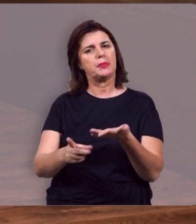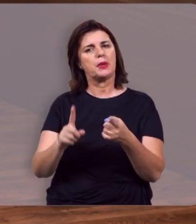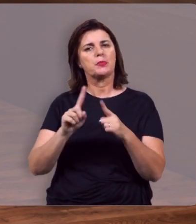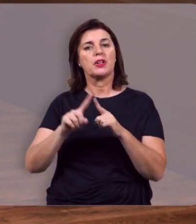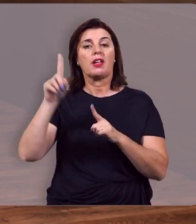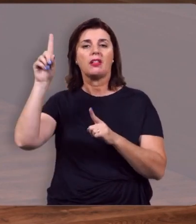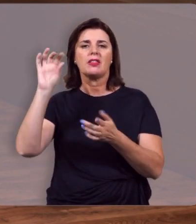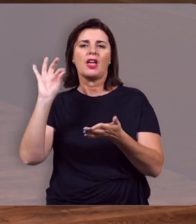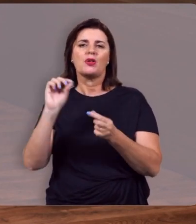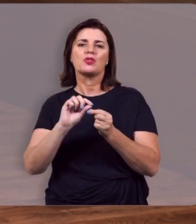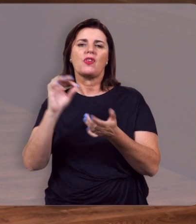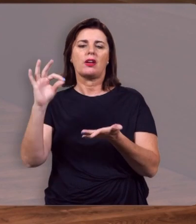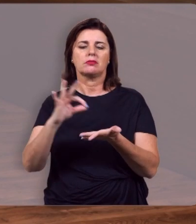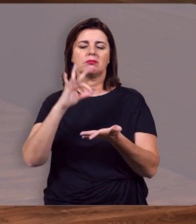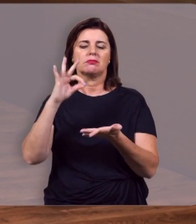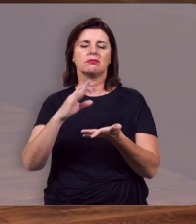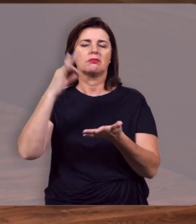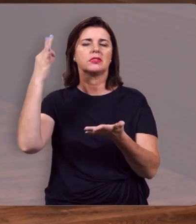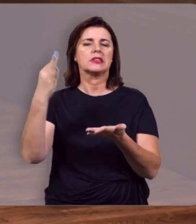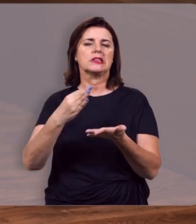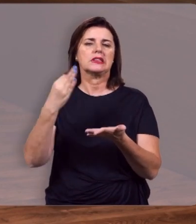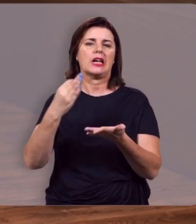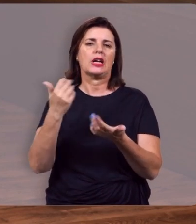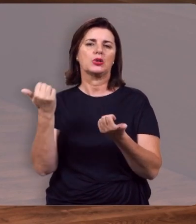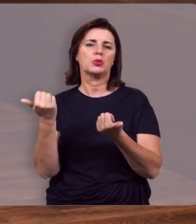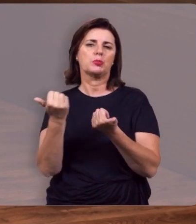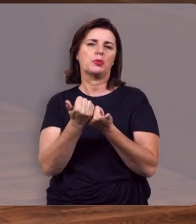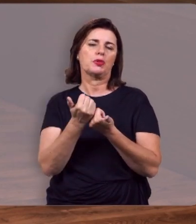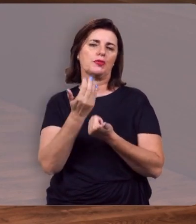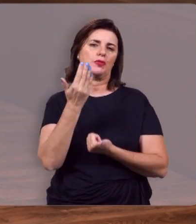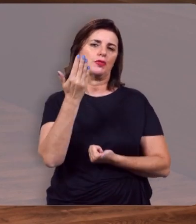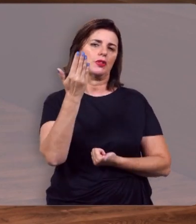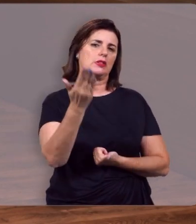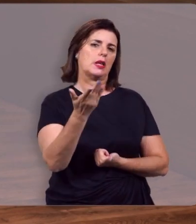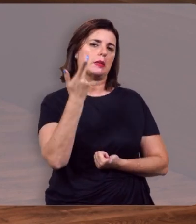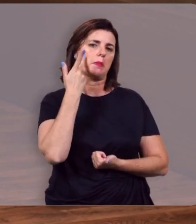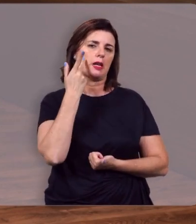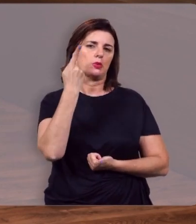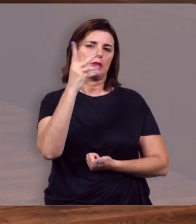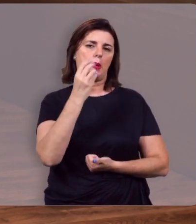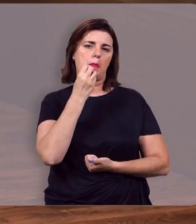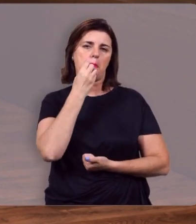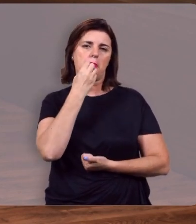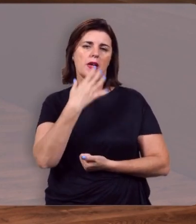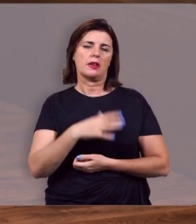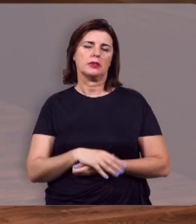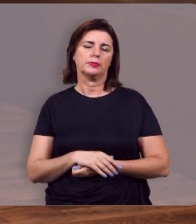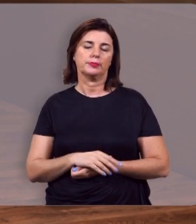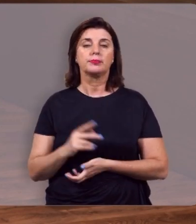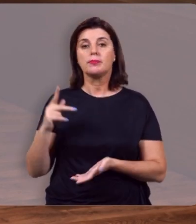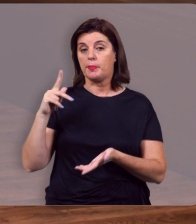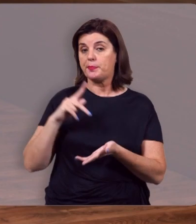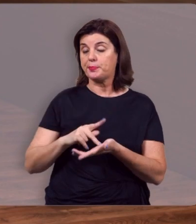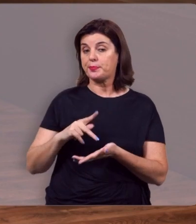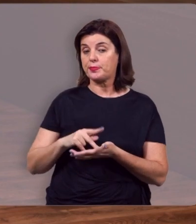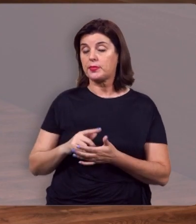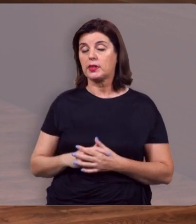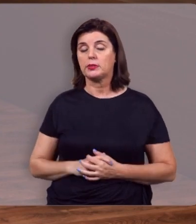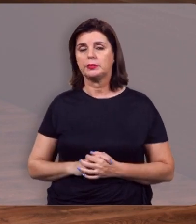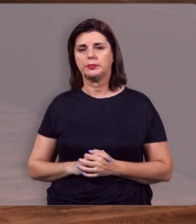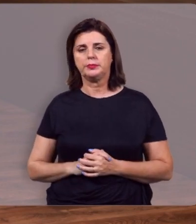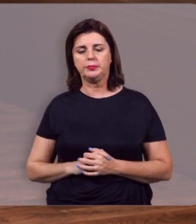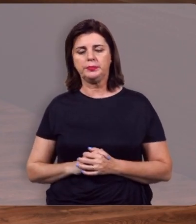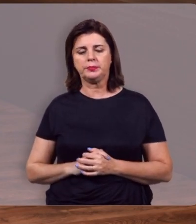encaixar, porque Deus está trabalhando por você, para o seu bem. Na verdade,